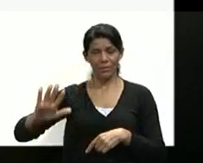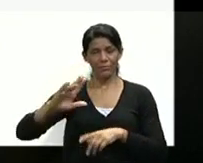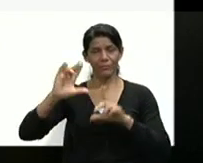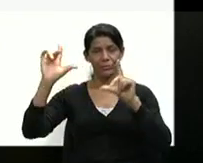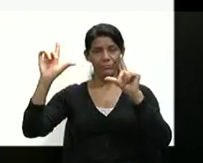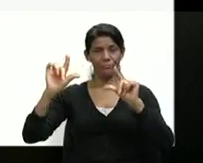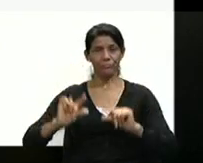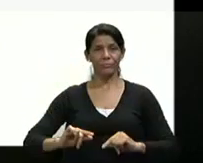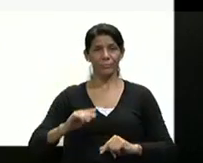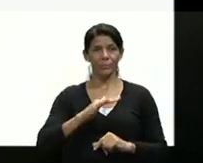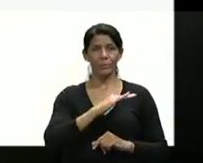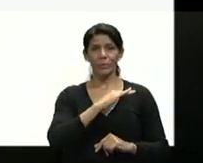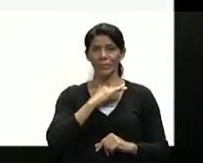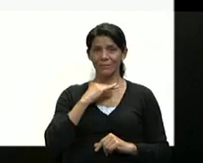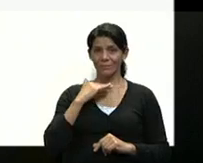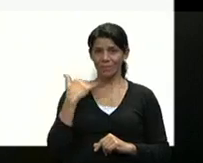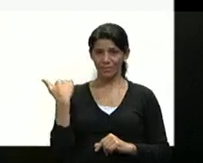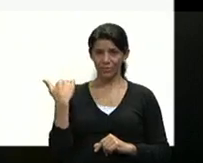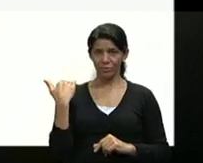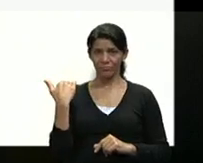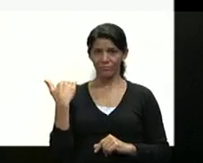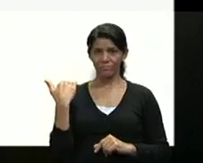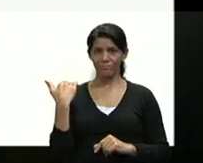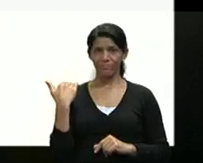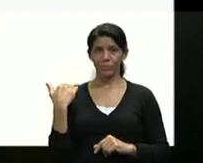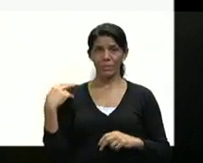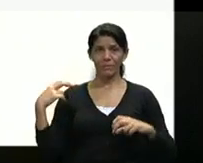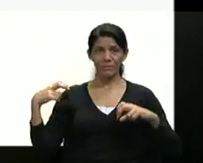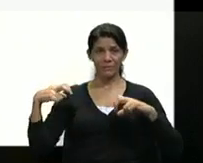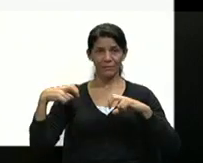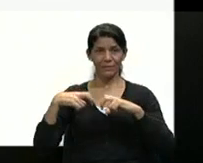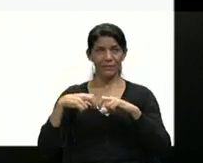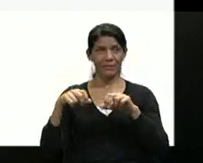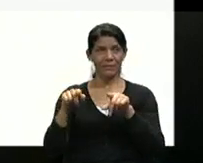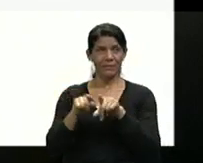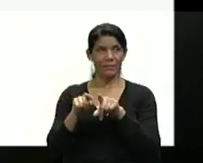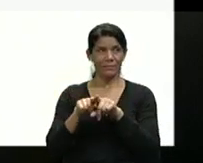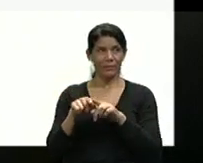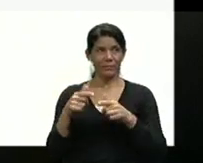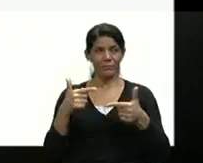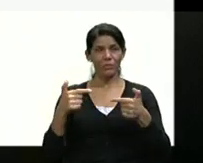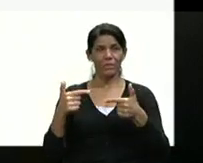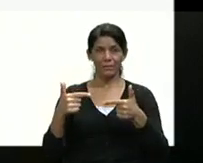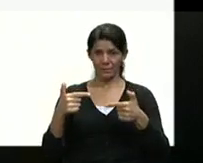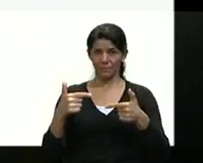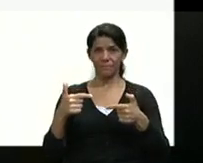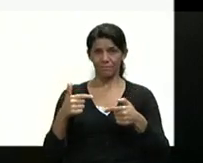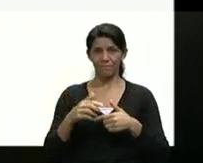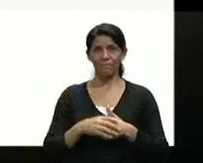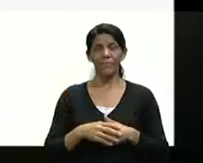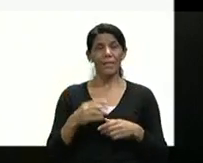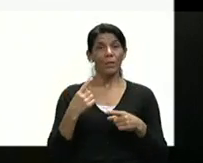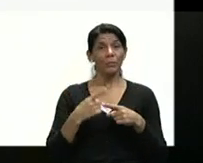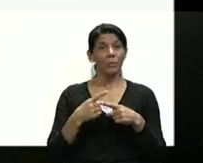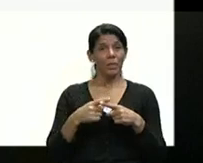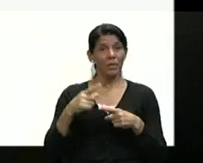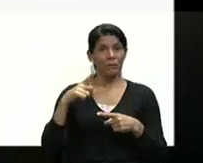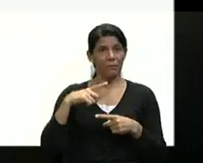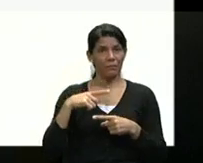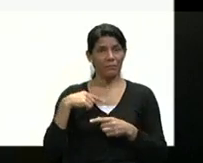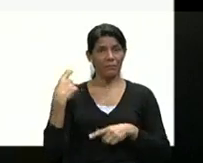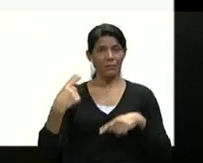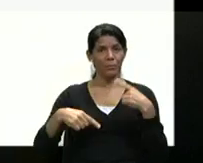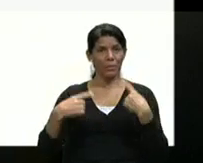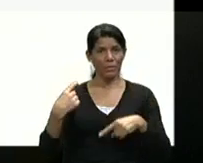da Morbimortalidade por Acidentes e Violências. Por que existe essa